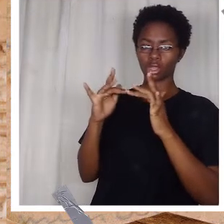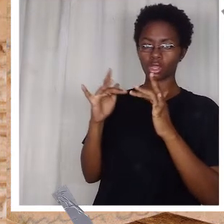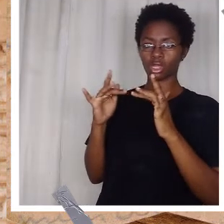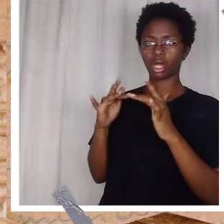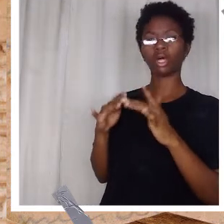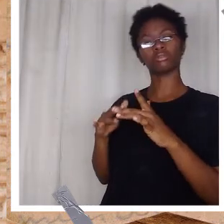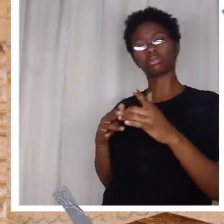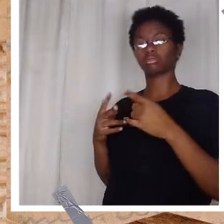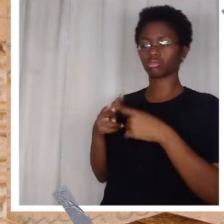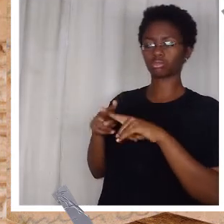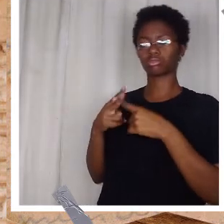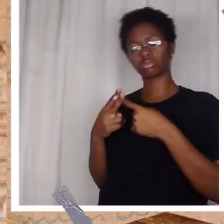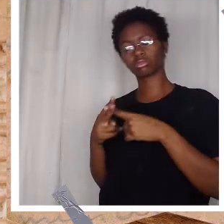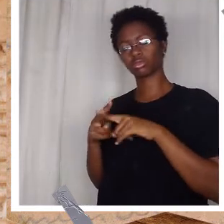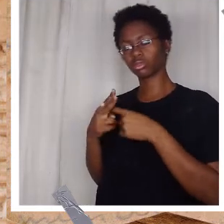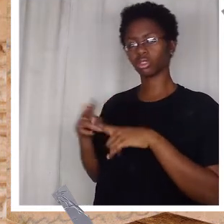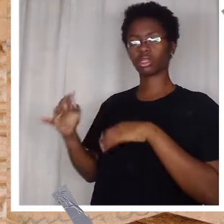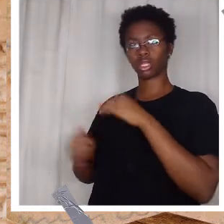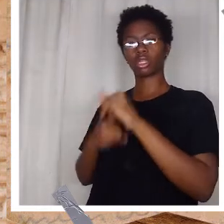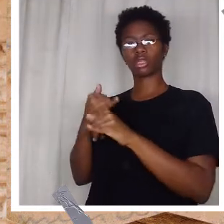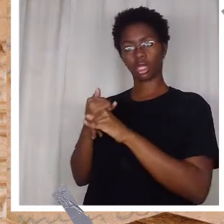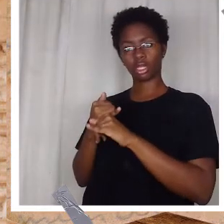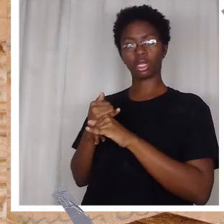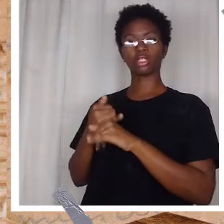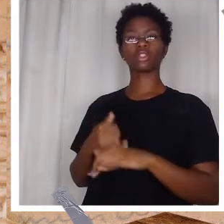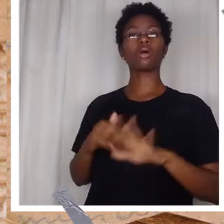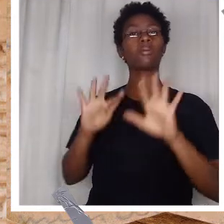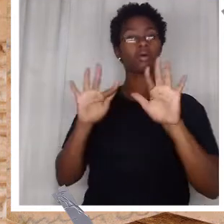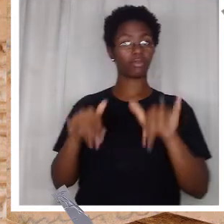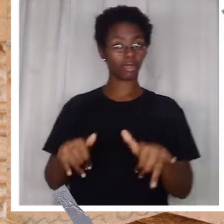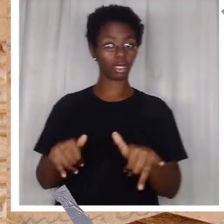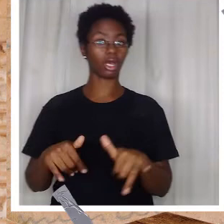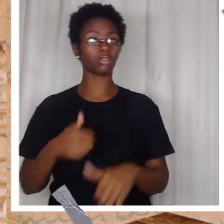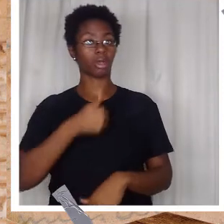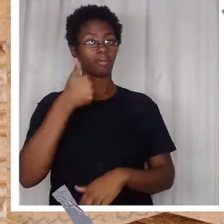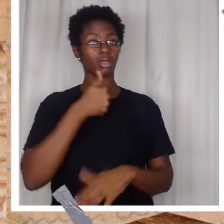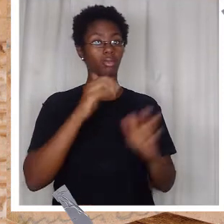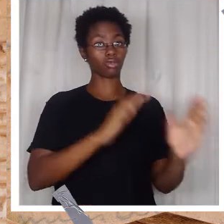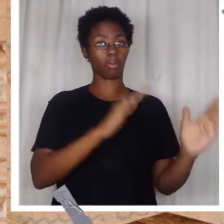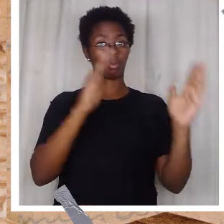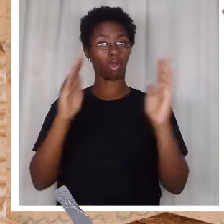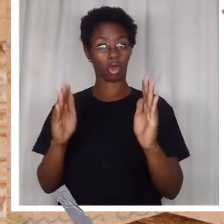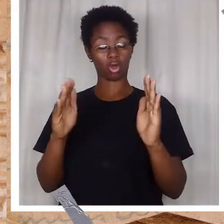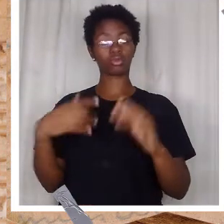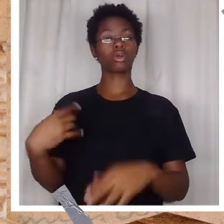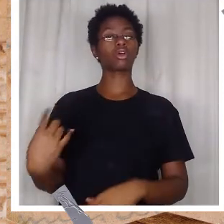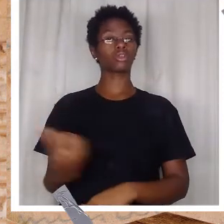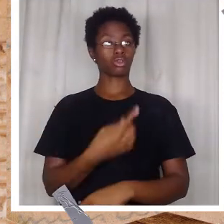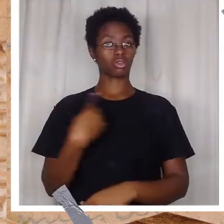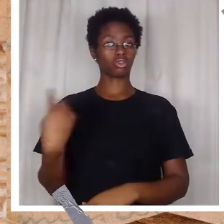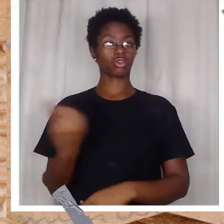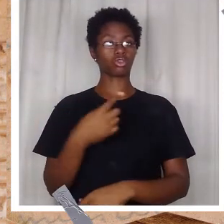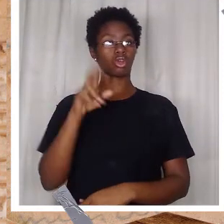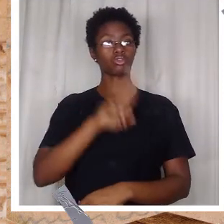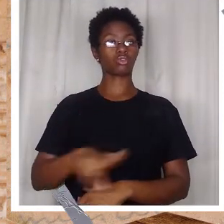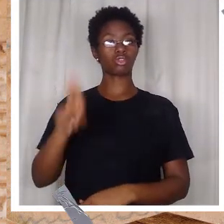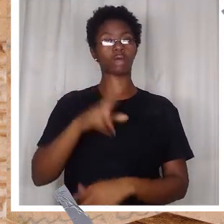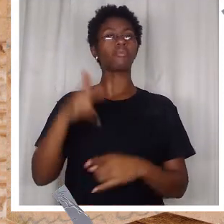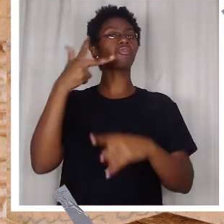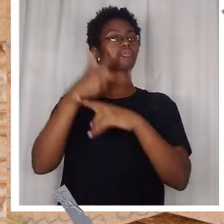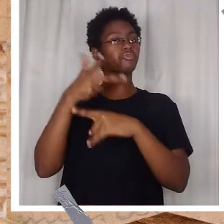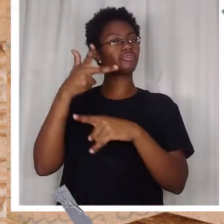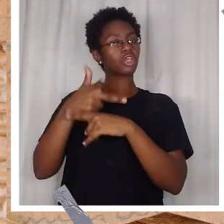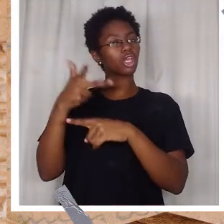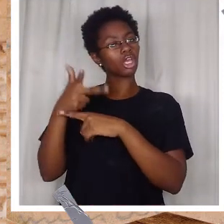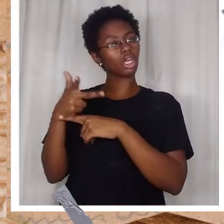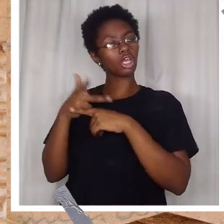vai ajustando ali a questão da internet, para fechar esse primeiro bloco, esse momento em que a gente está usando os vídeos para